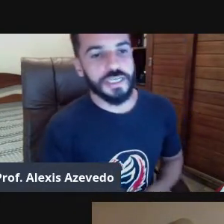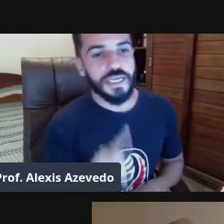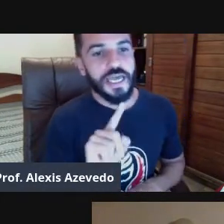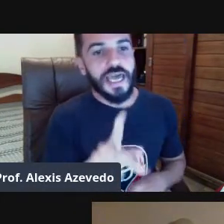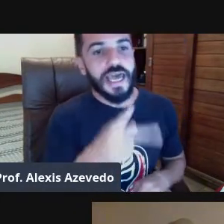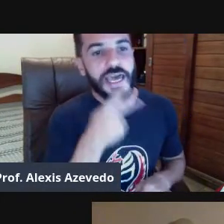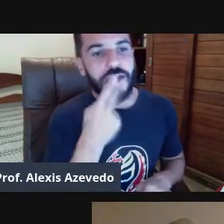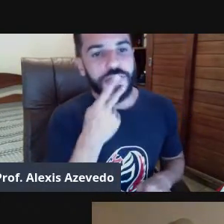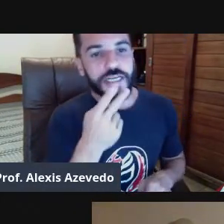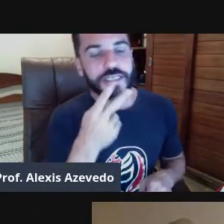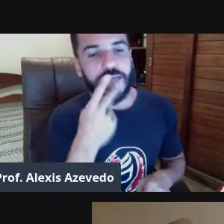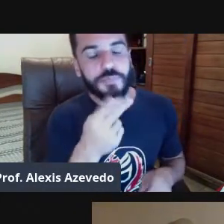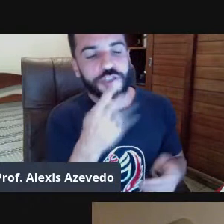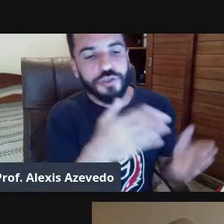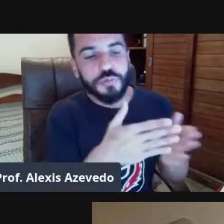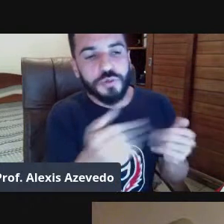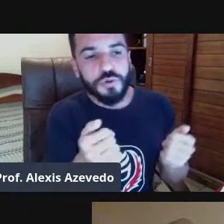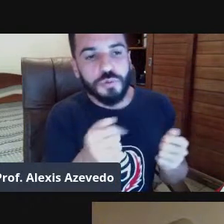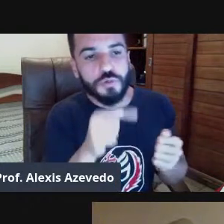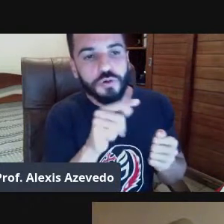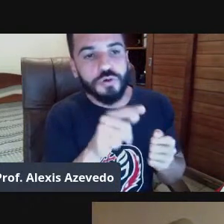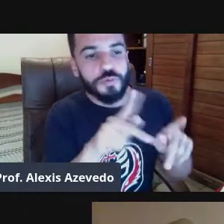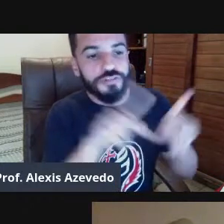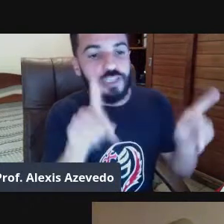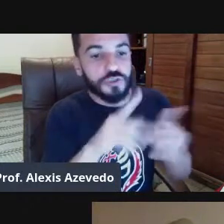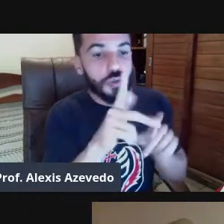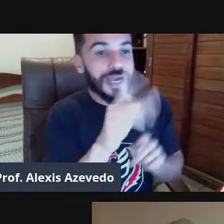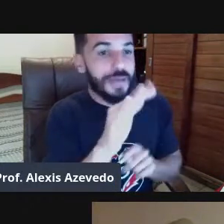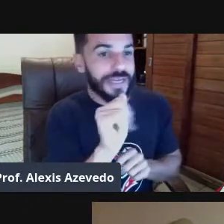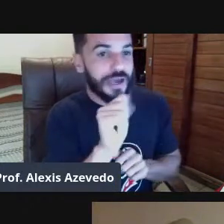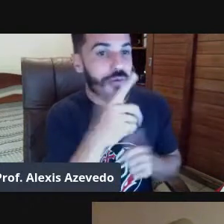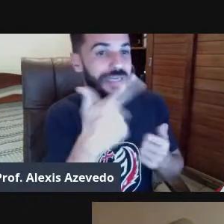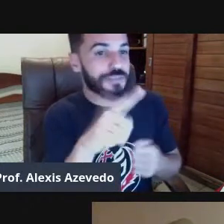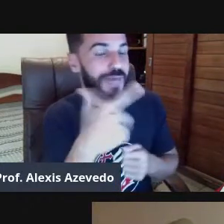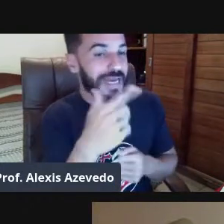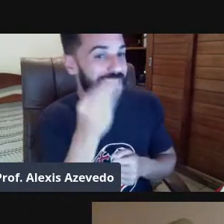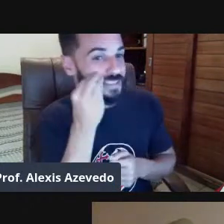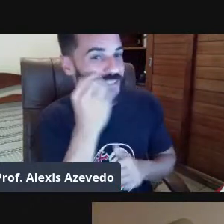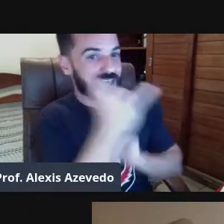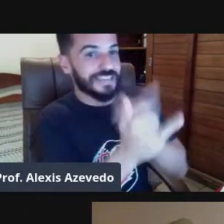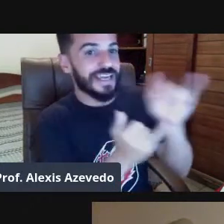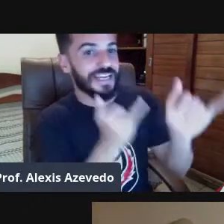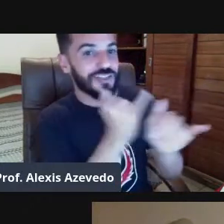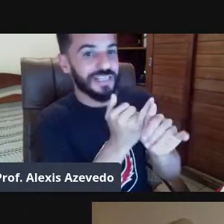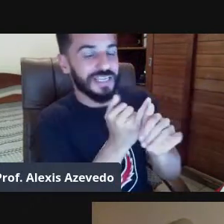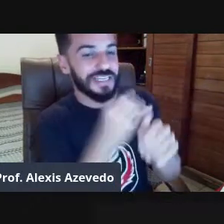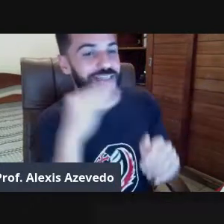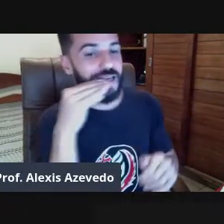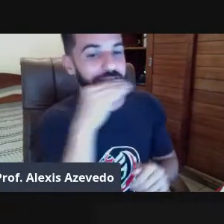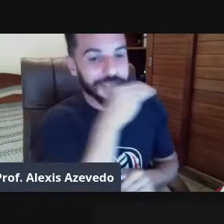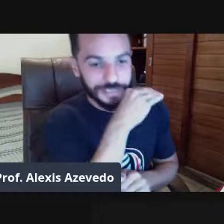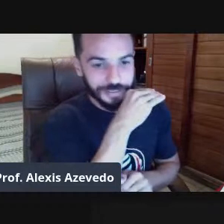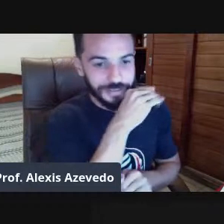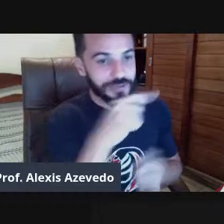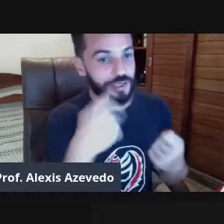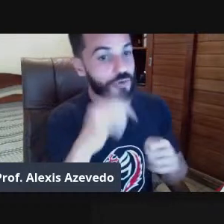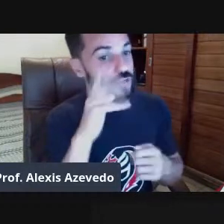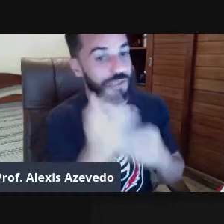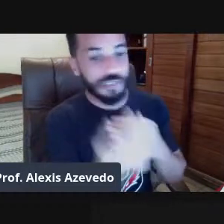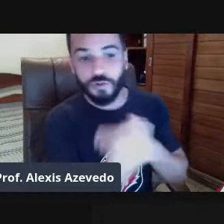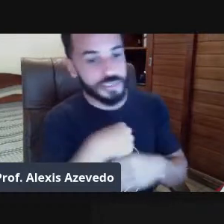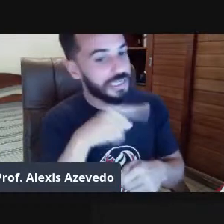Desculpa, eu estava no mudo aqui. A Lorena está pedindo para o professor Gabriel, mas parece que a internet